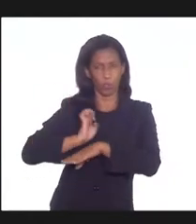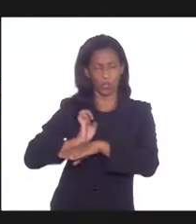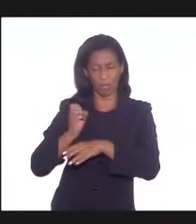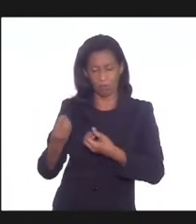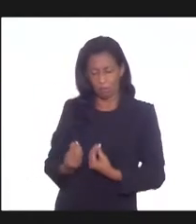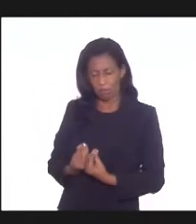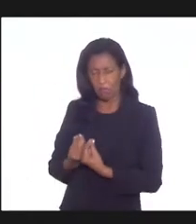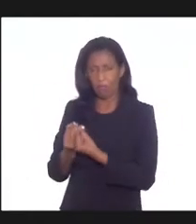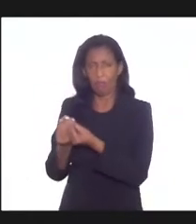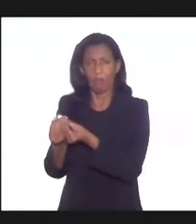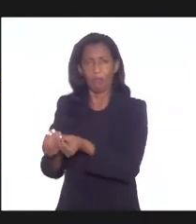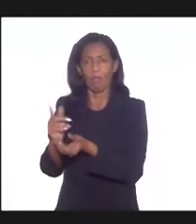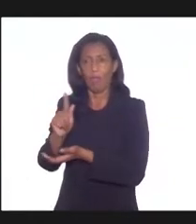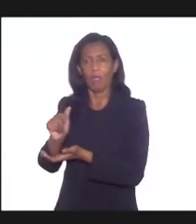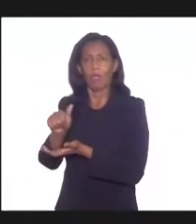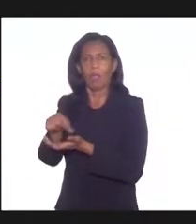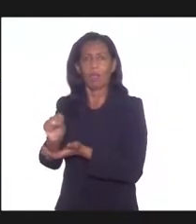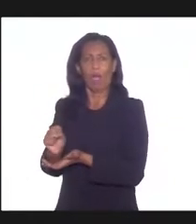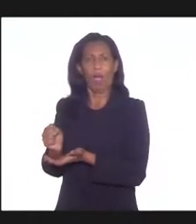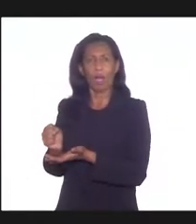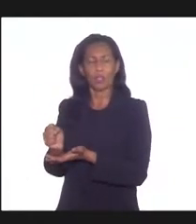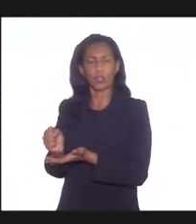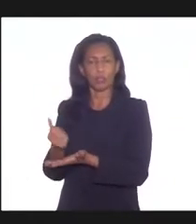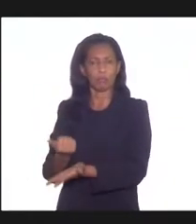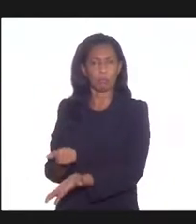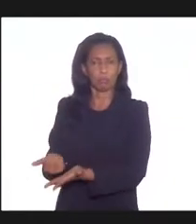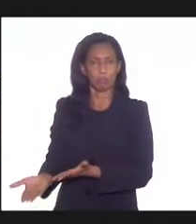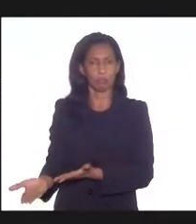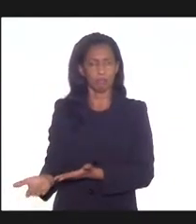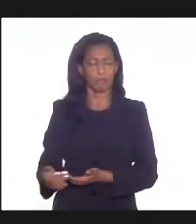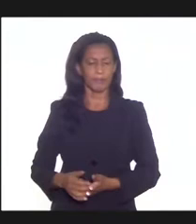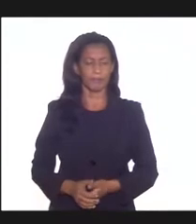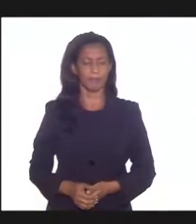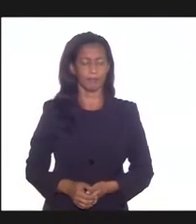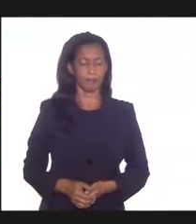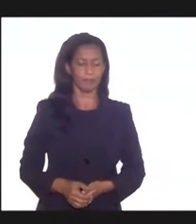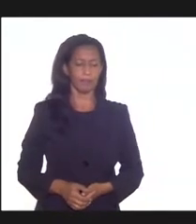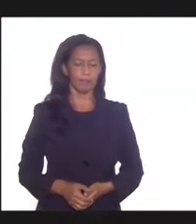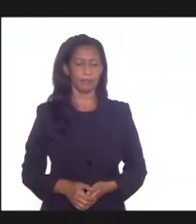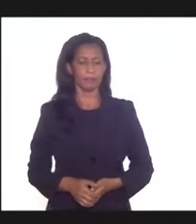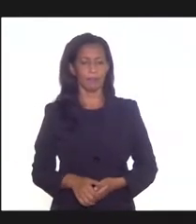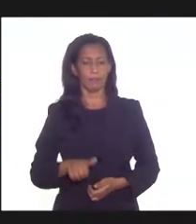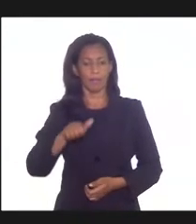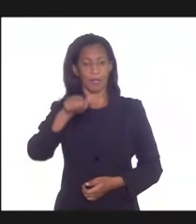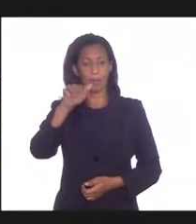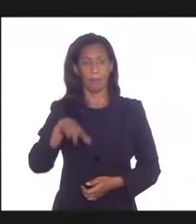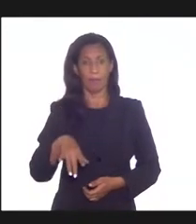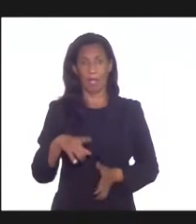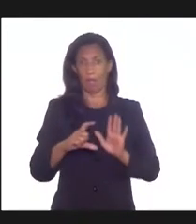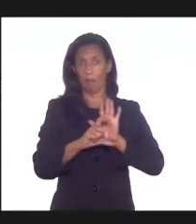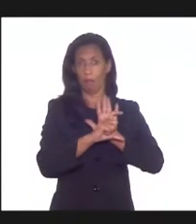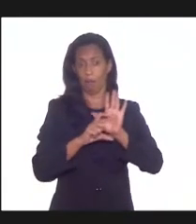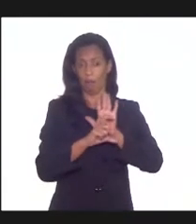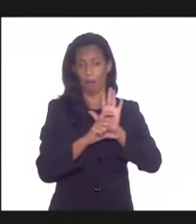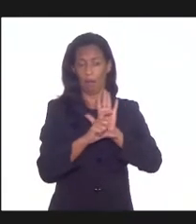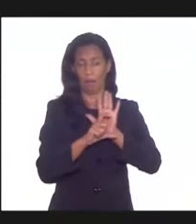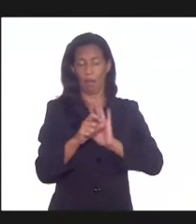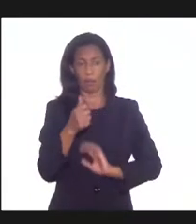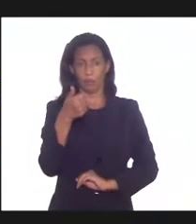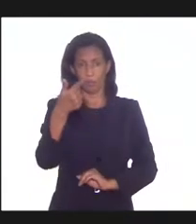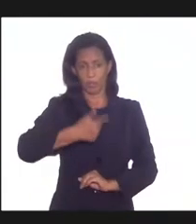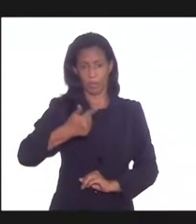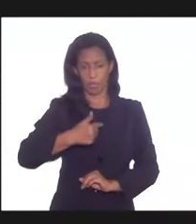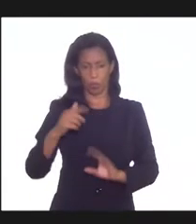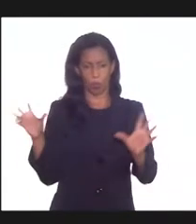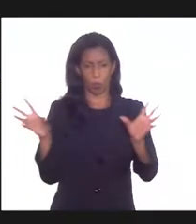entregar gás para o consumidor A ou B. Vamos lá. Bem, o parágrafo 2º do artigo 25